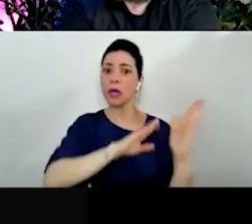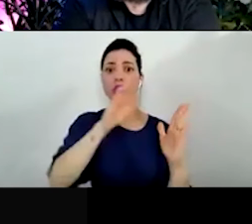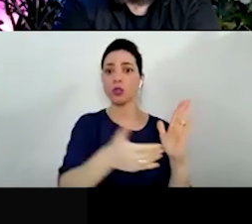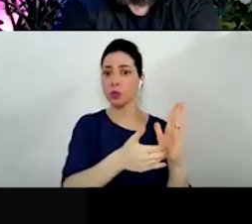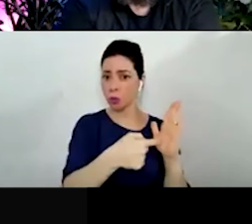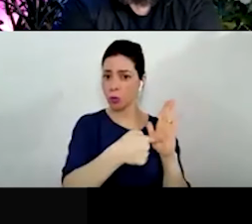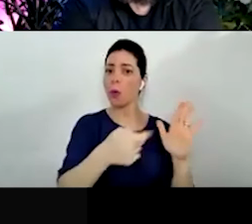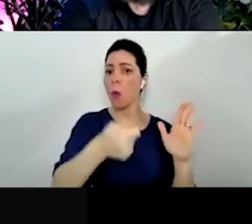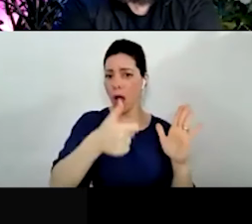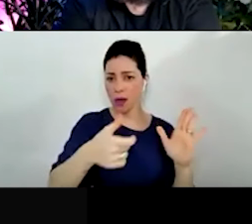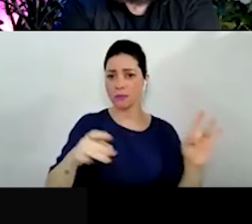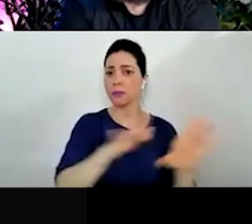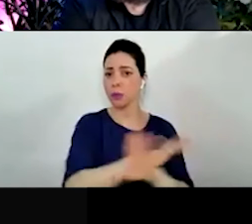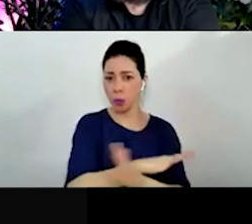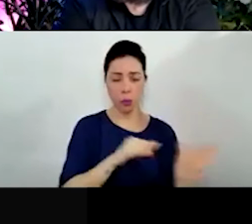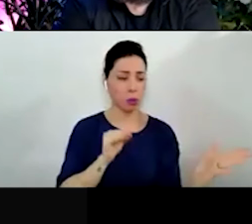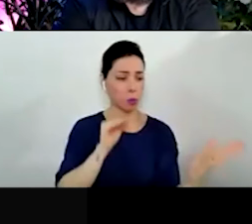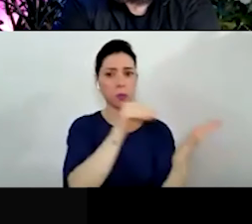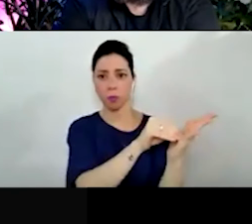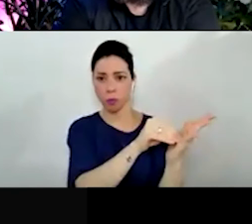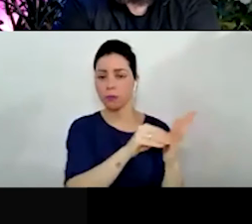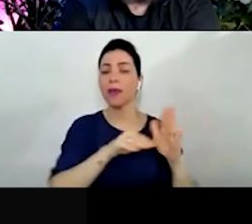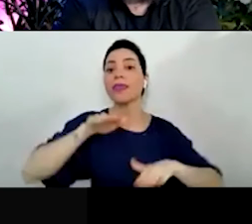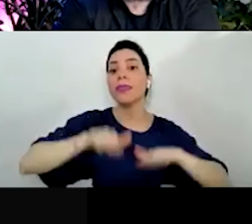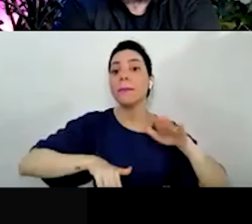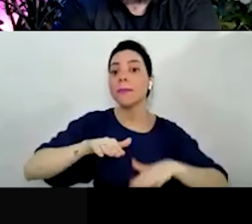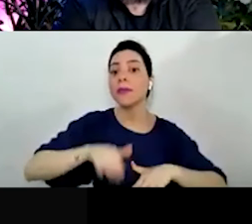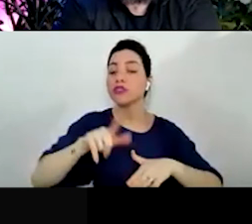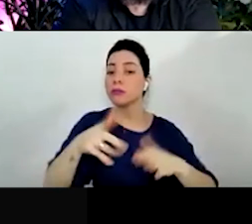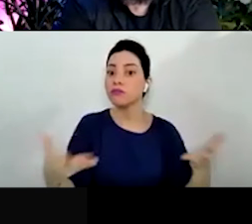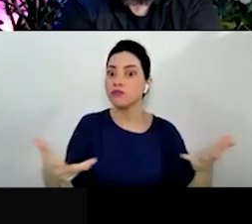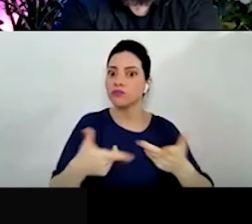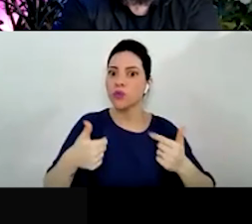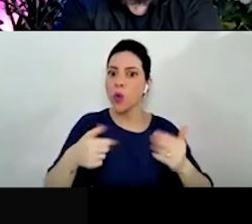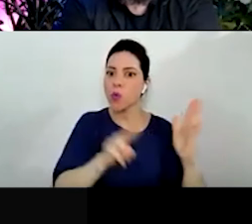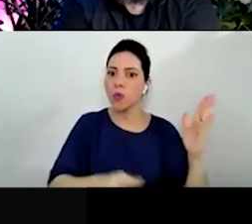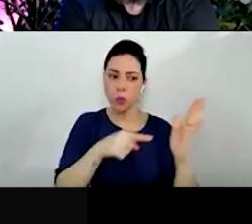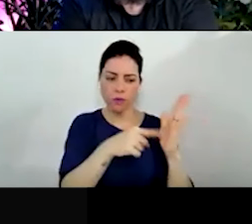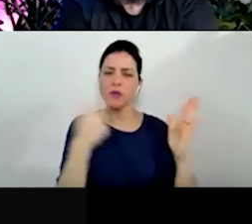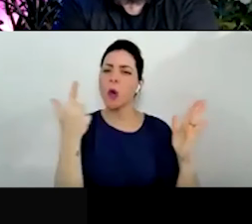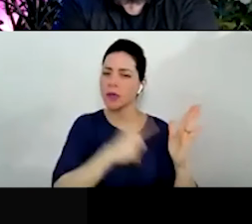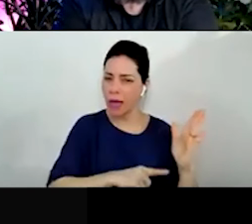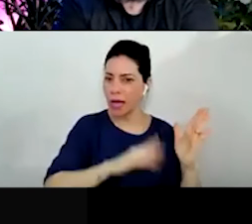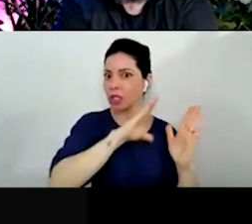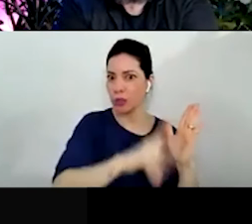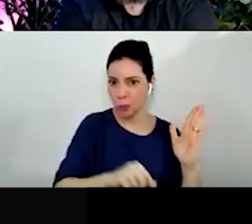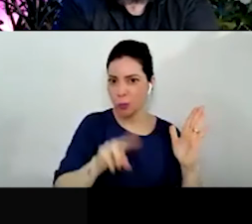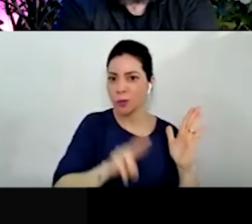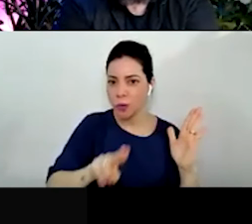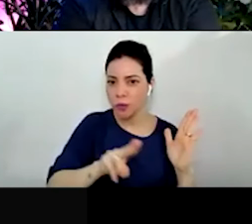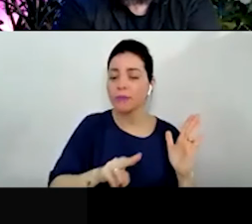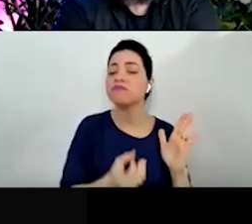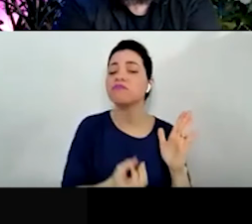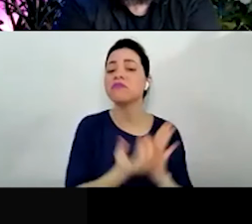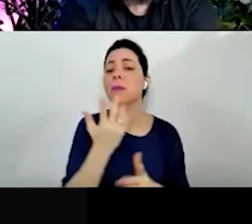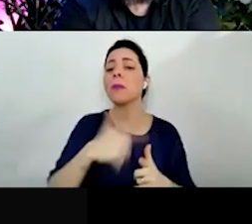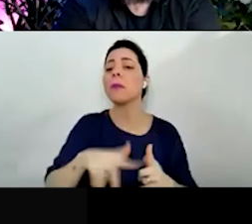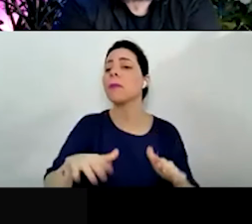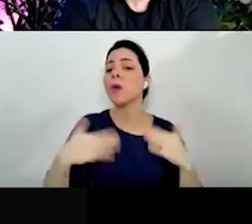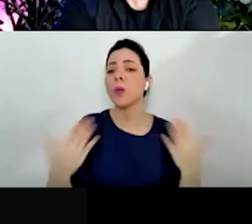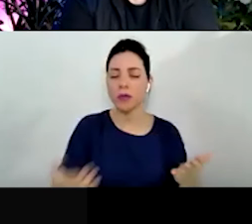é praticamente dependendo do seu nível De proficiência de uso você vai conseguir utilizar tudo quando começam os problemas Quando você